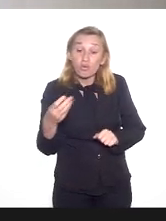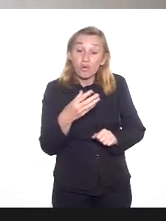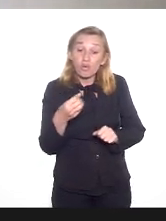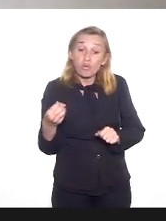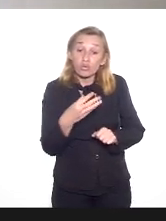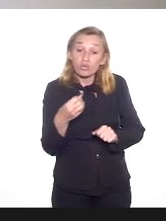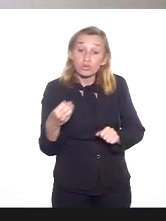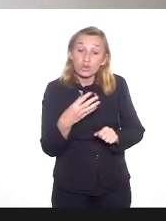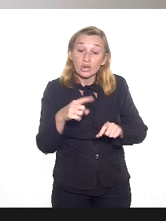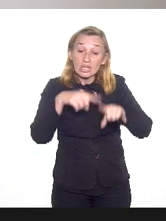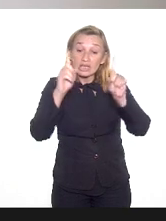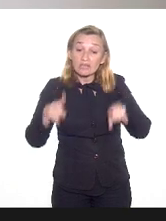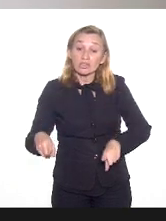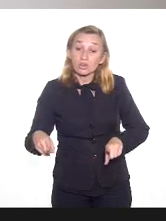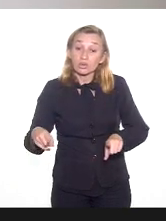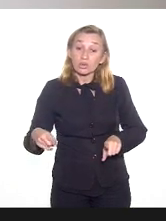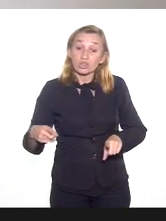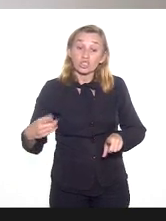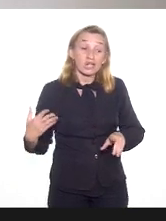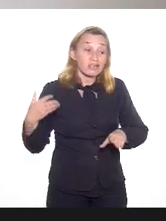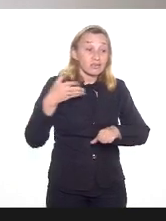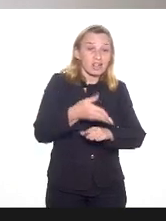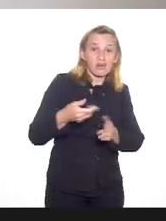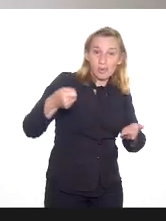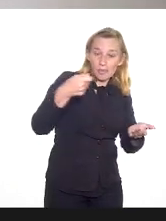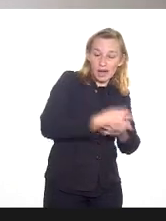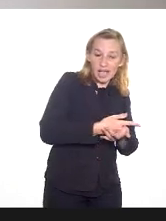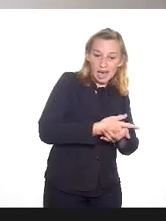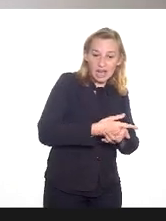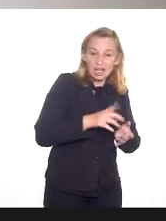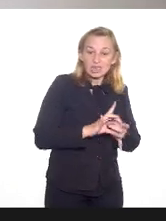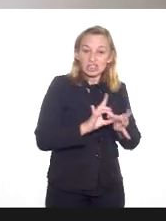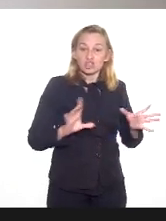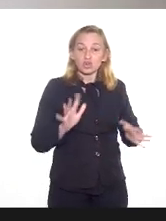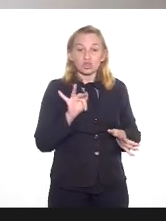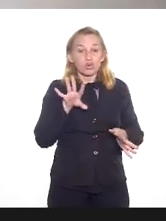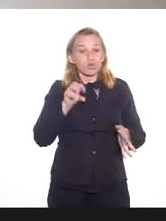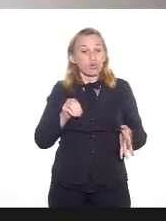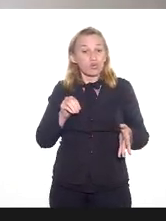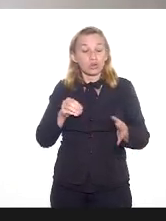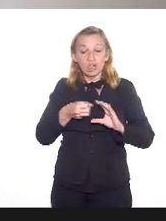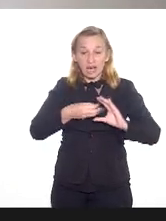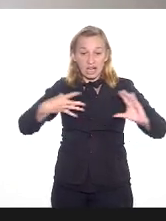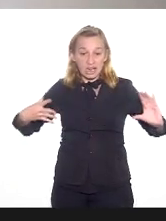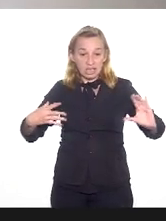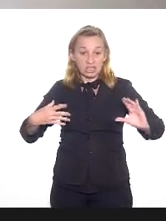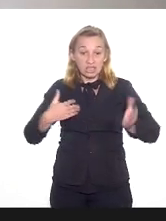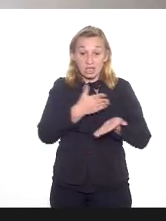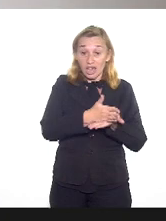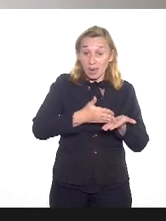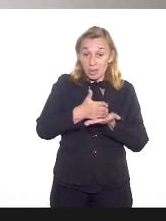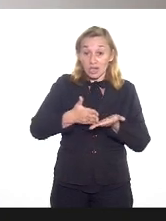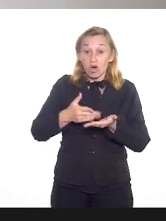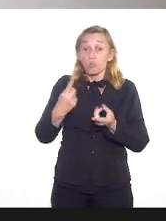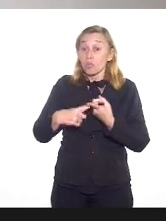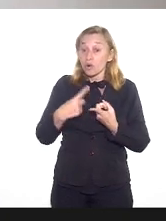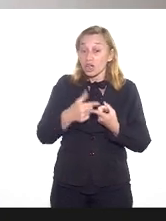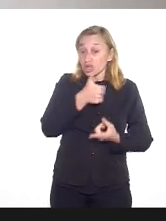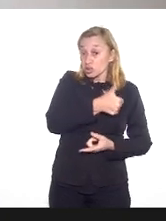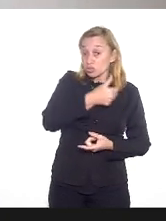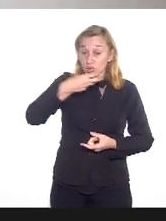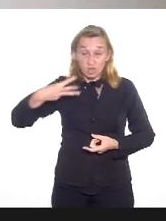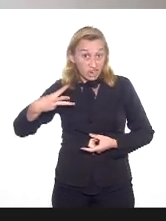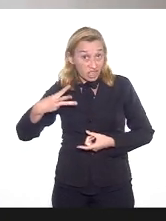pelos novos servidores que entravam, ele deixou de ser um fundo que tinha uma característica de repartição. Por quê? Porque em